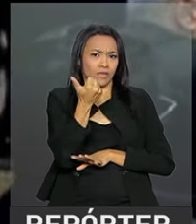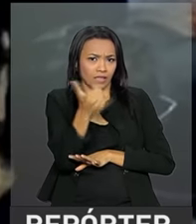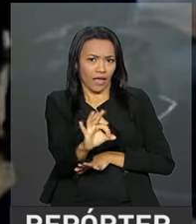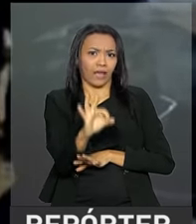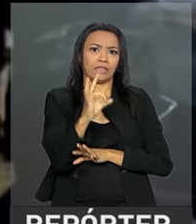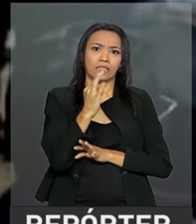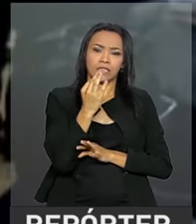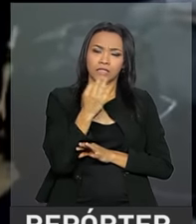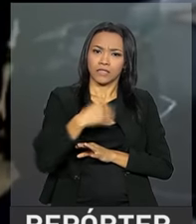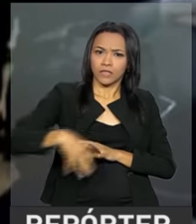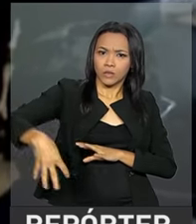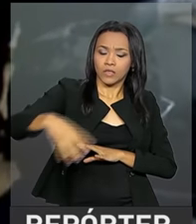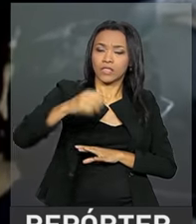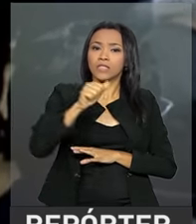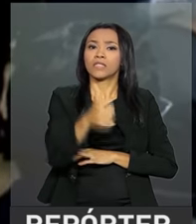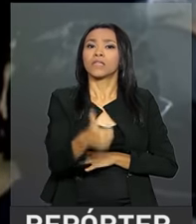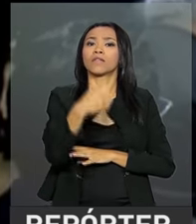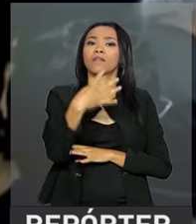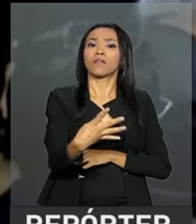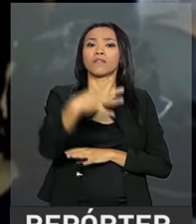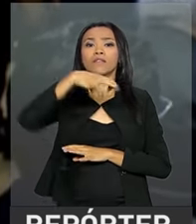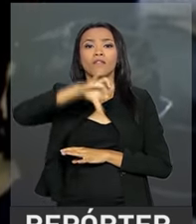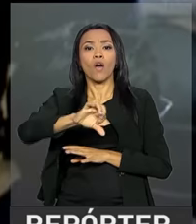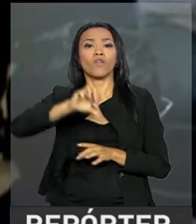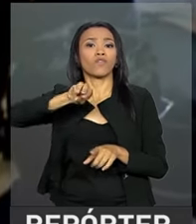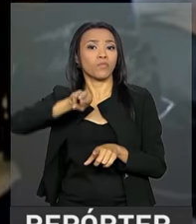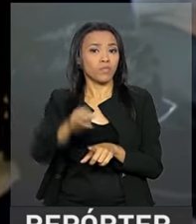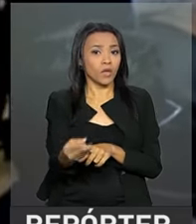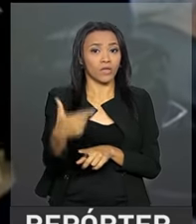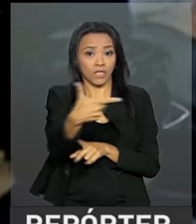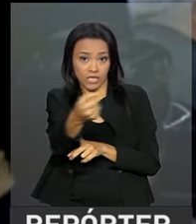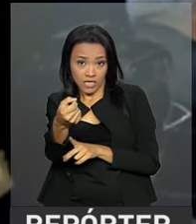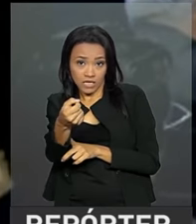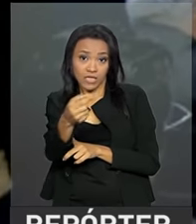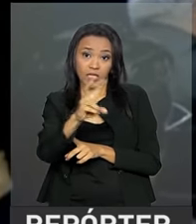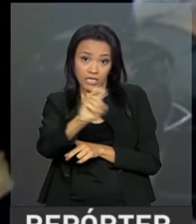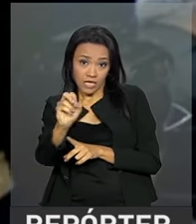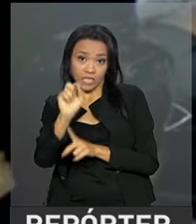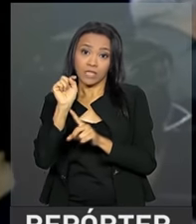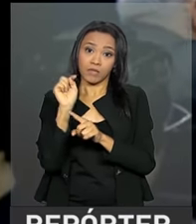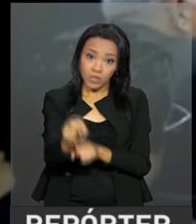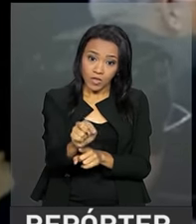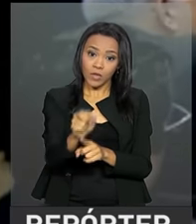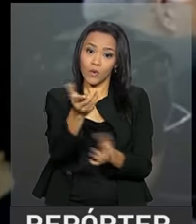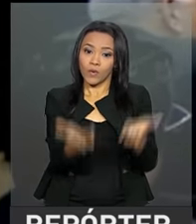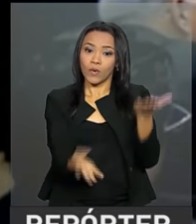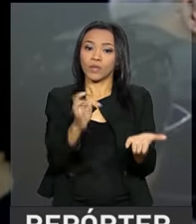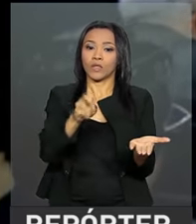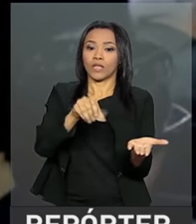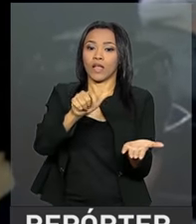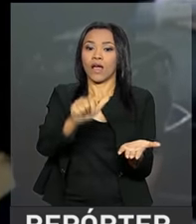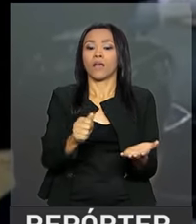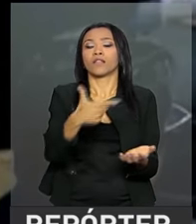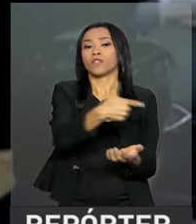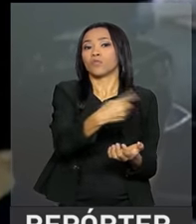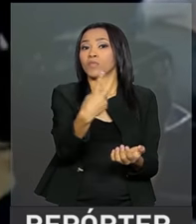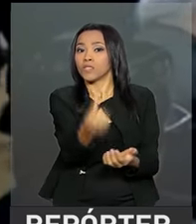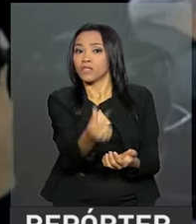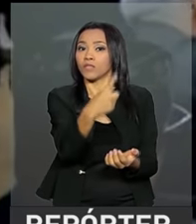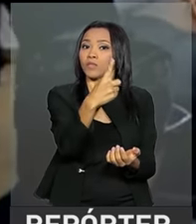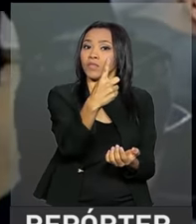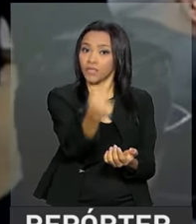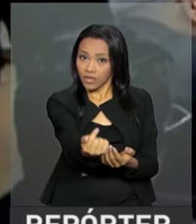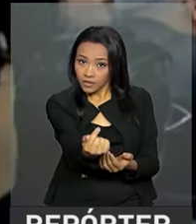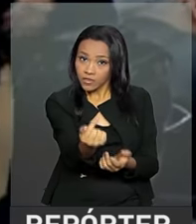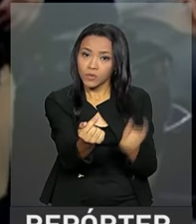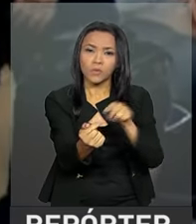que passou dos 149 milhões e 500 mil toneladas. Para a safra de 2016 e 2017,